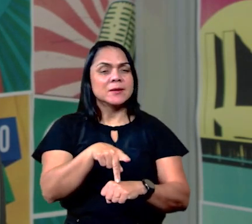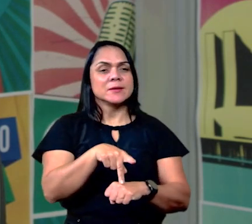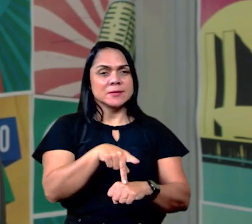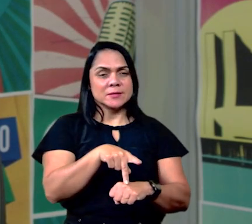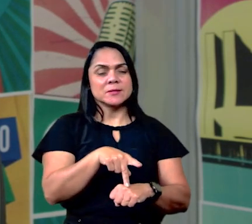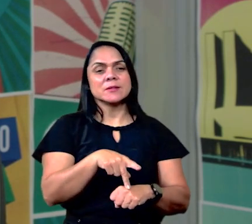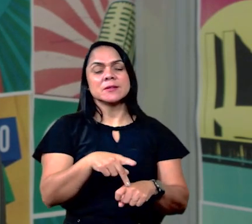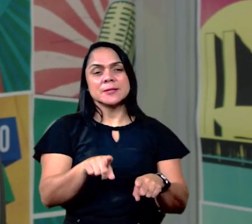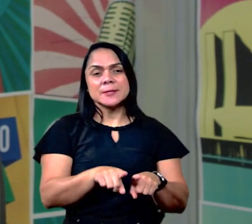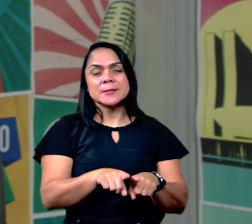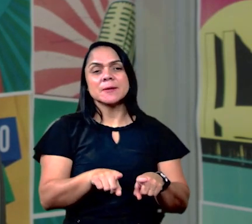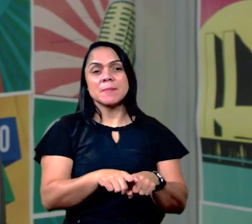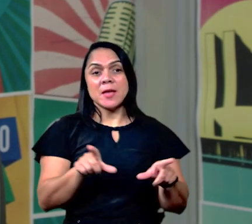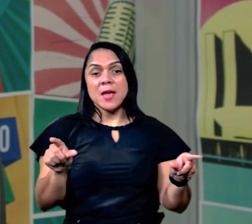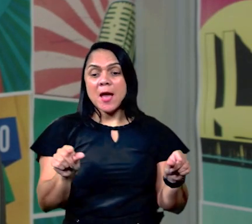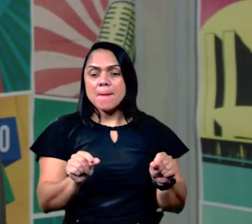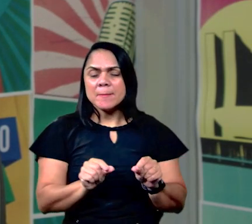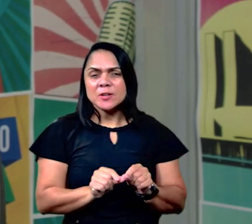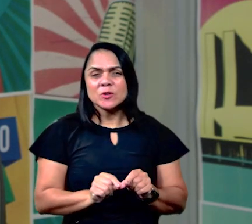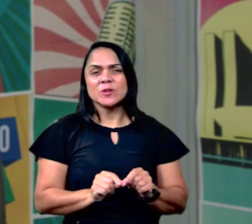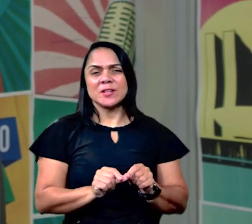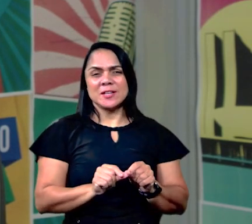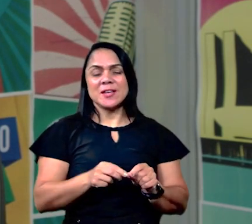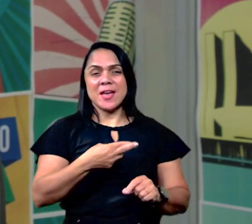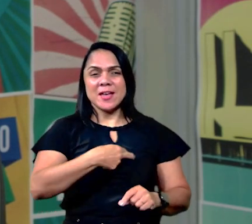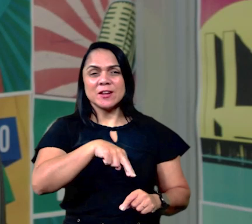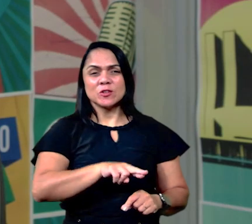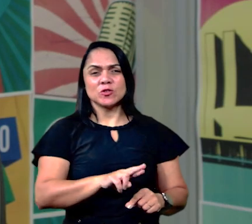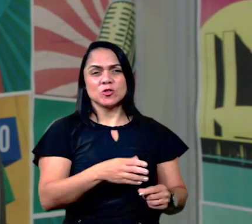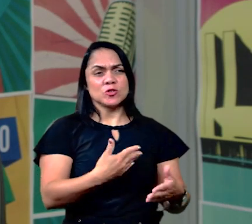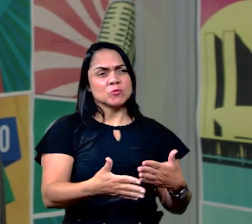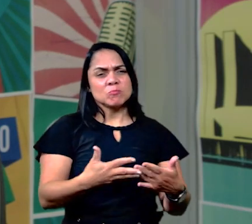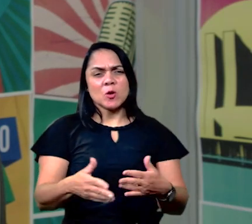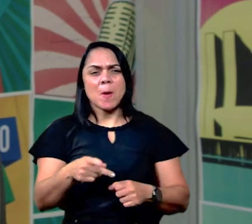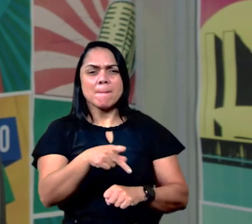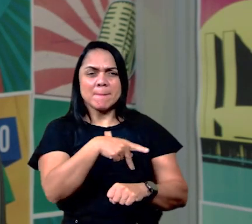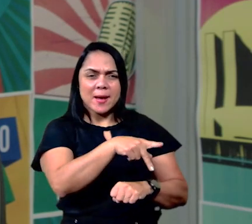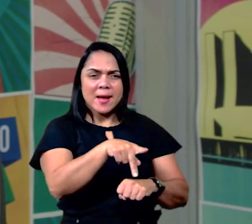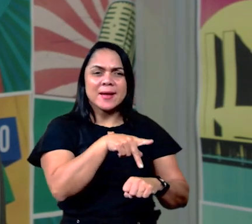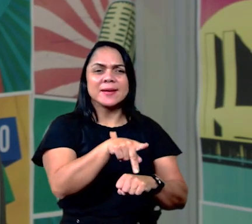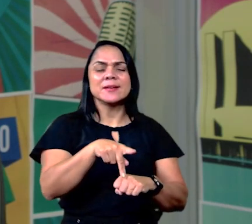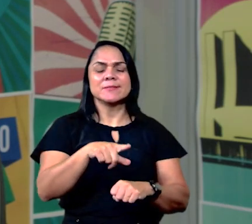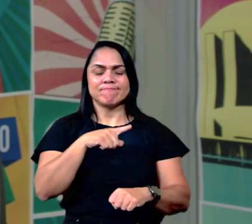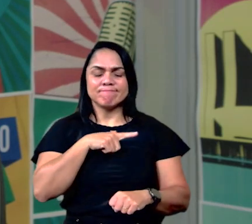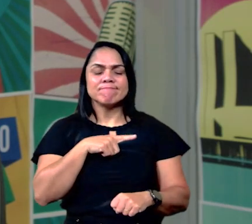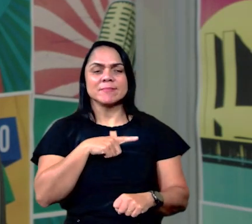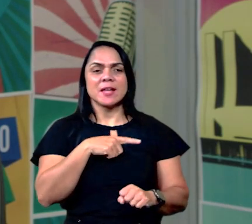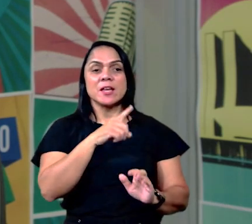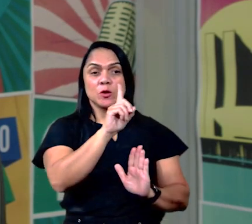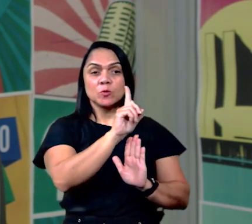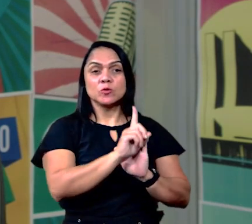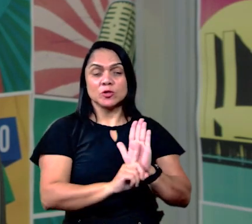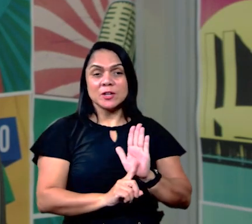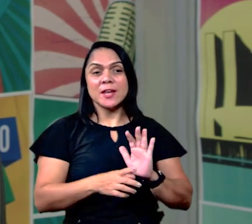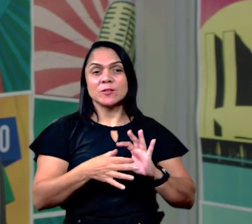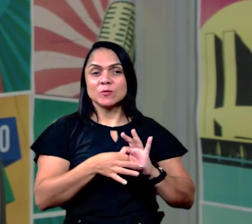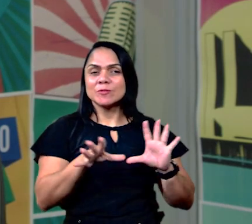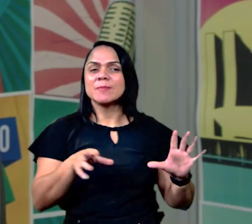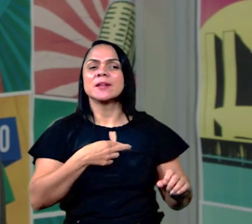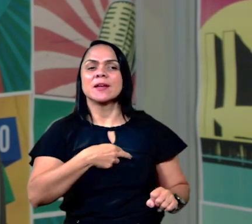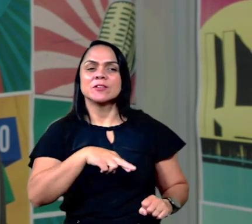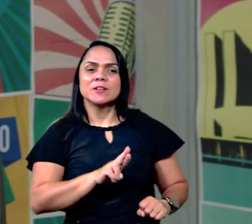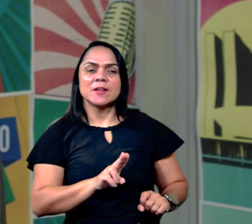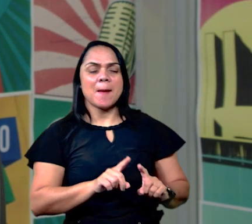como as minorias religiosas de qualquer país, também estão asseguradas o direito à liberdade religiosa. Nós sabemos,